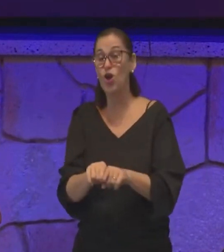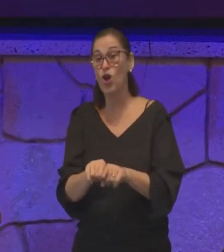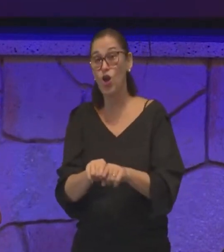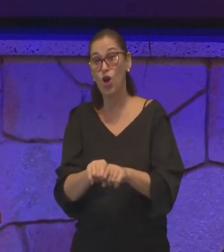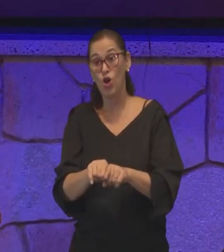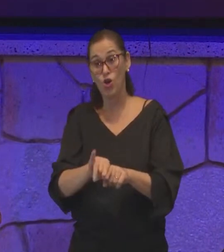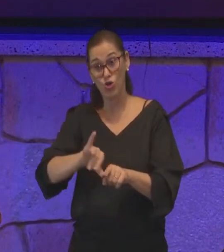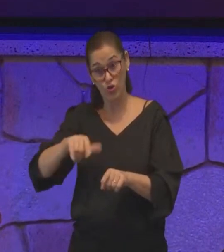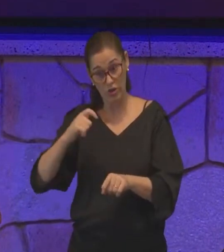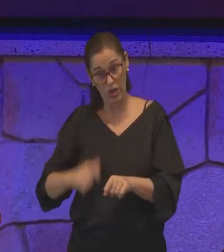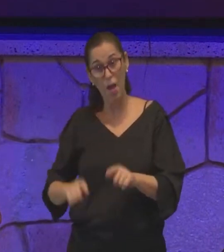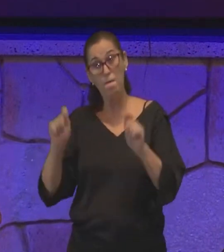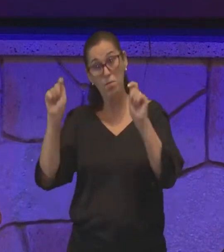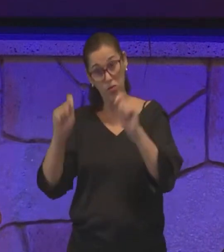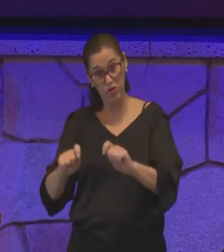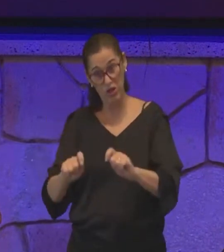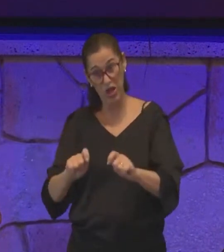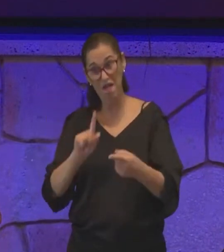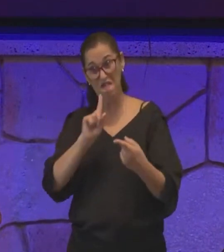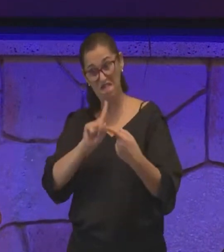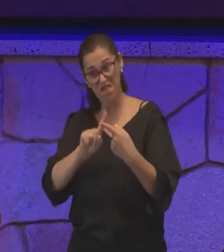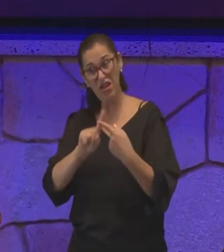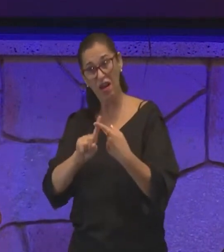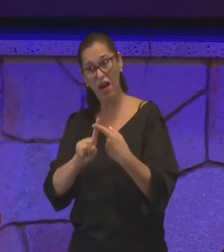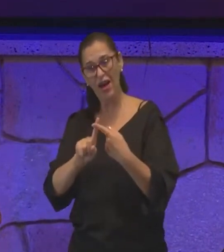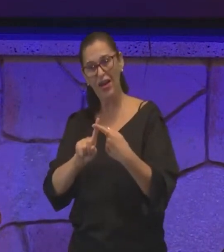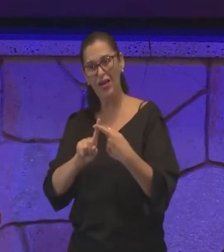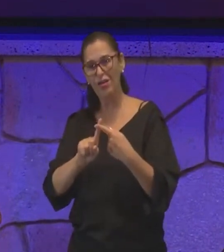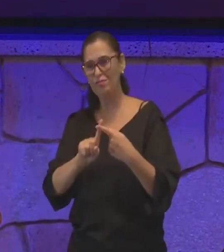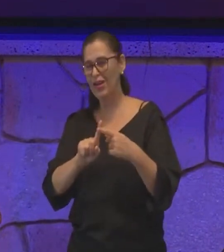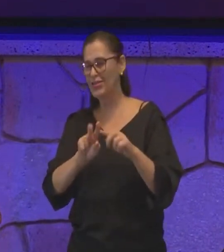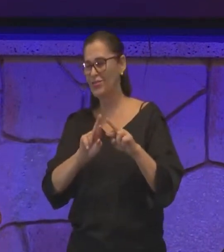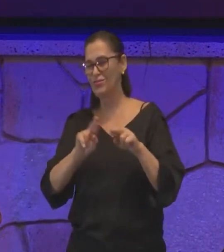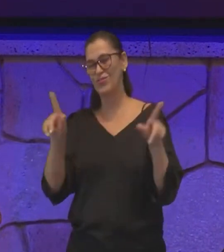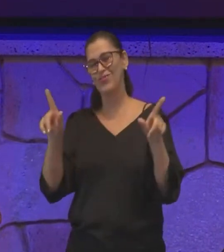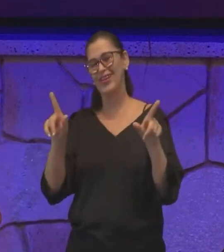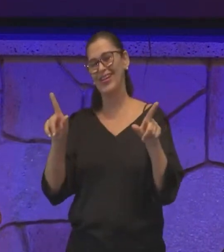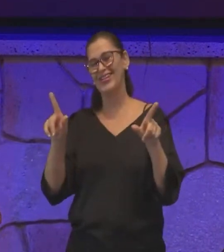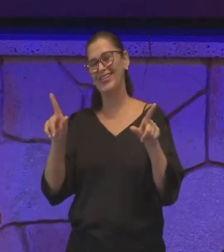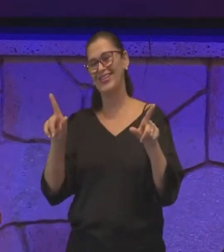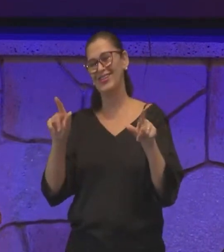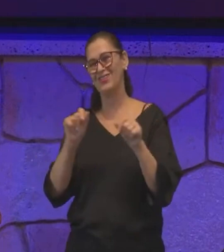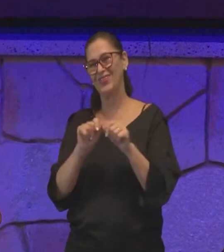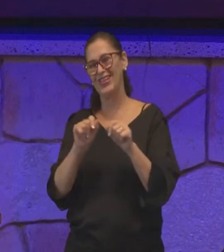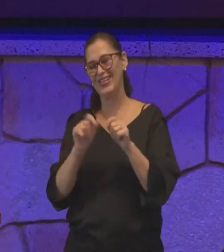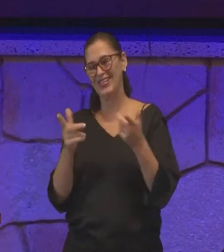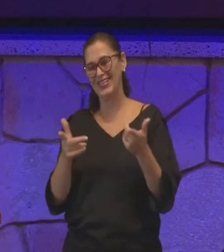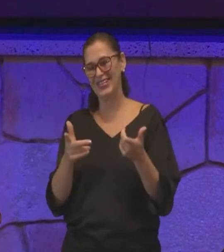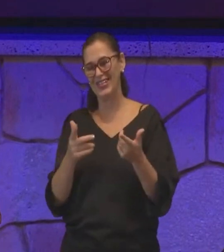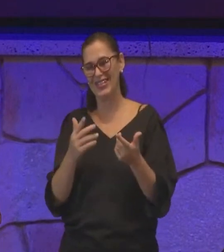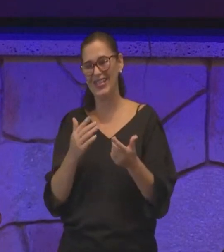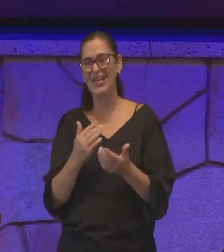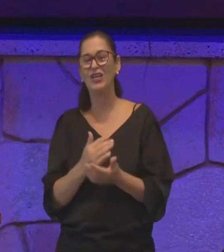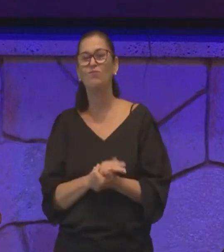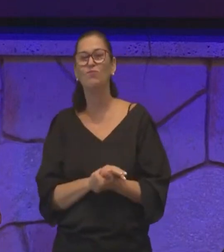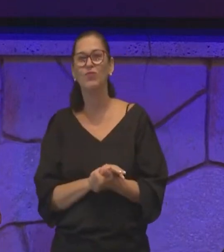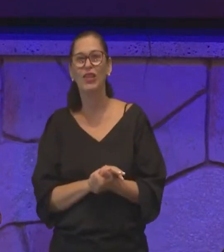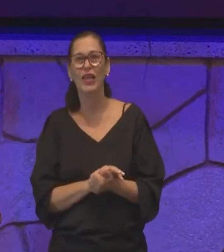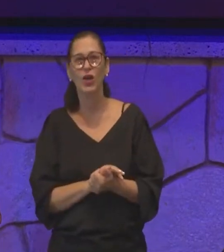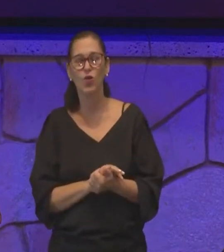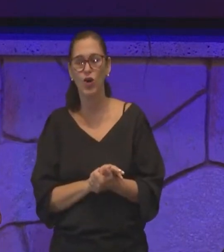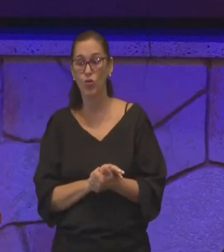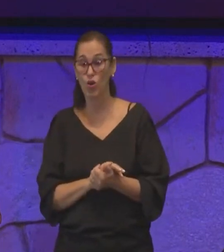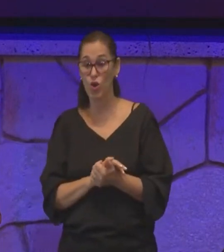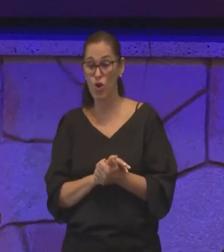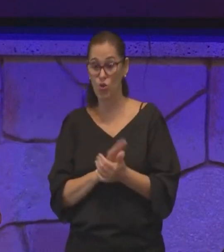para retribuir o mal com o mal, mas ele não fez isso. Diz aqui o capítulo 45 de Gênesis, quando ele se apresenta e